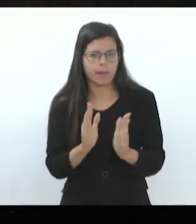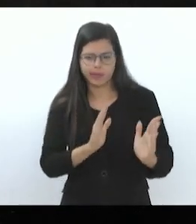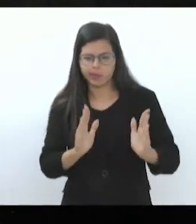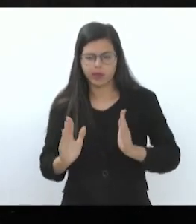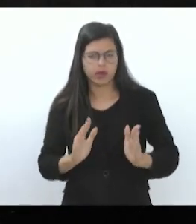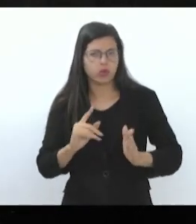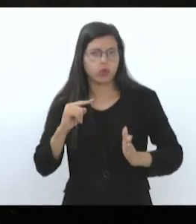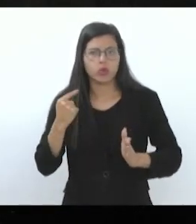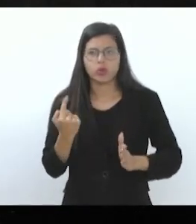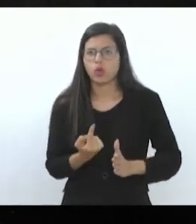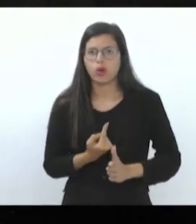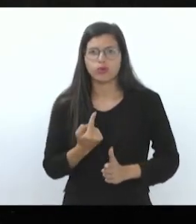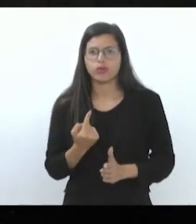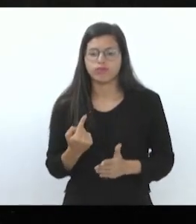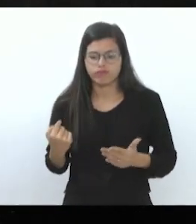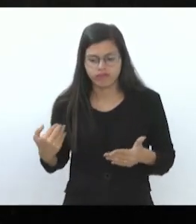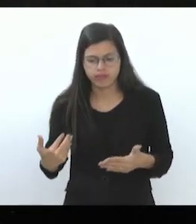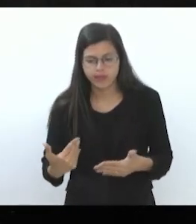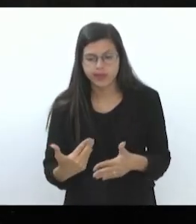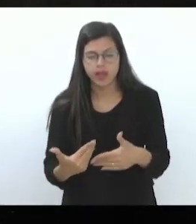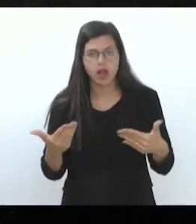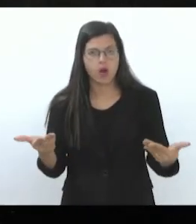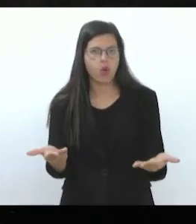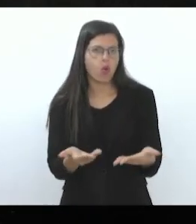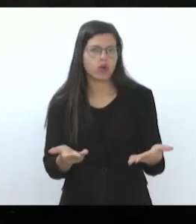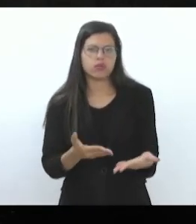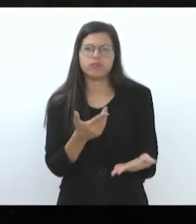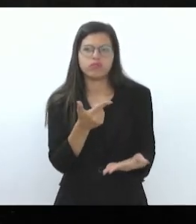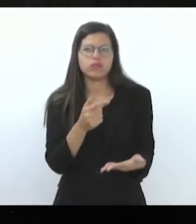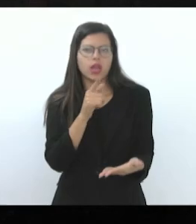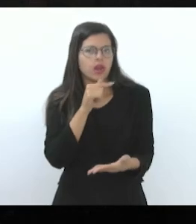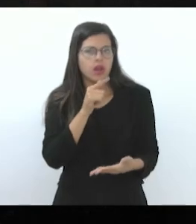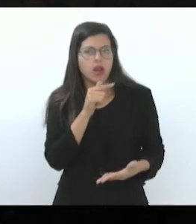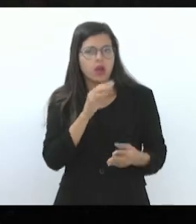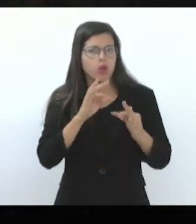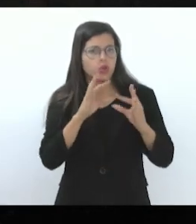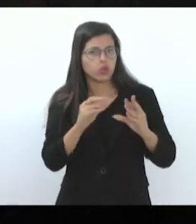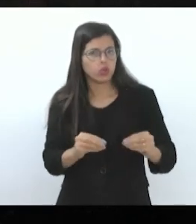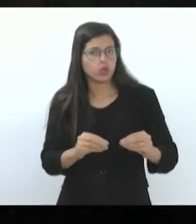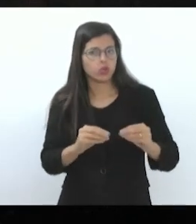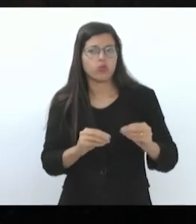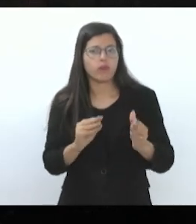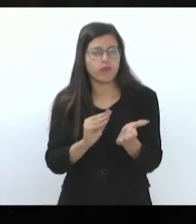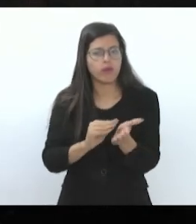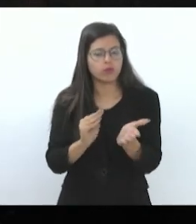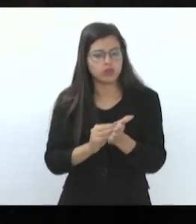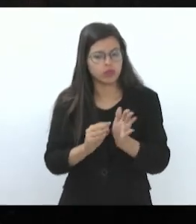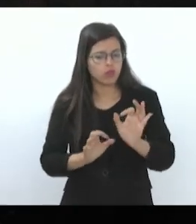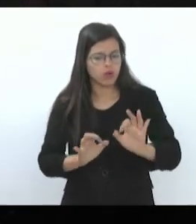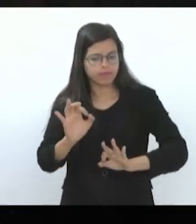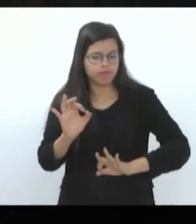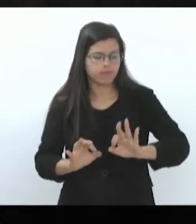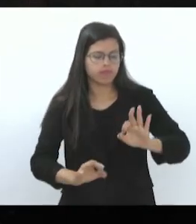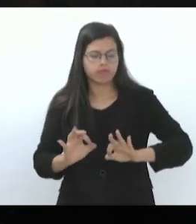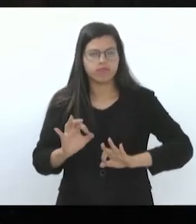água. Tudo absolutamente desorganizado. E eu não